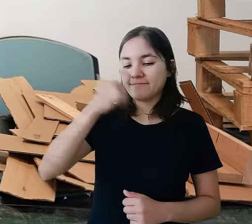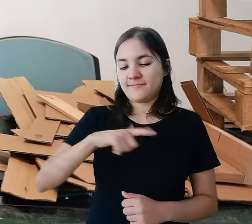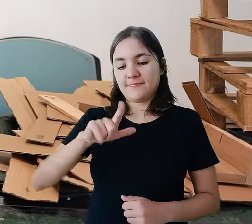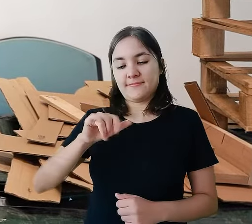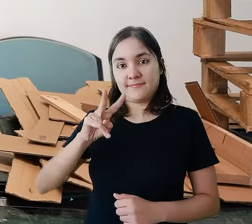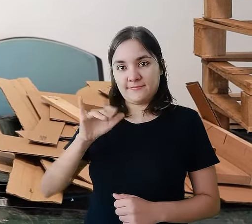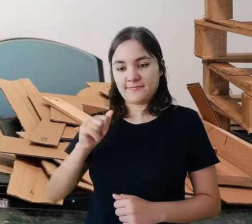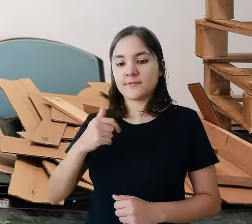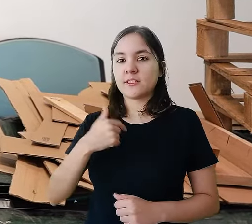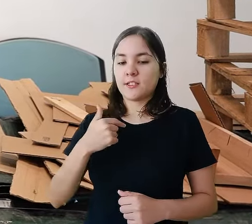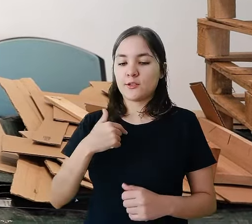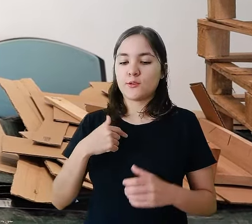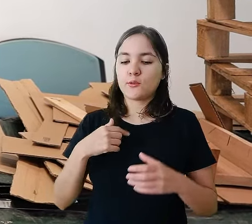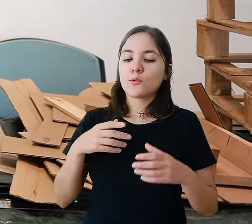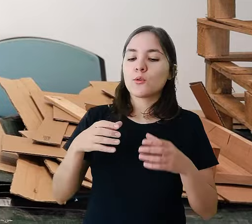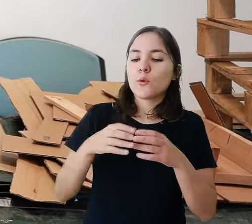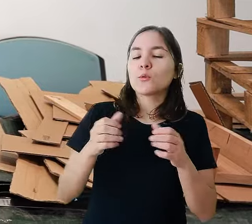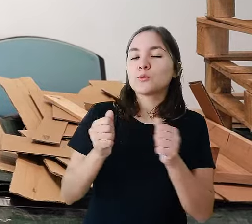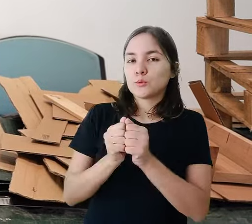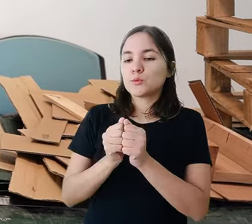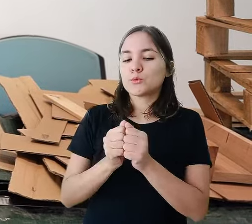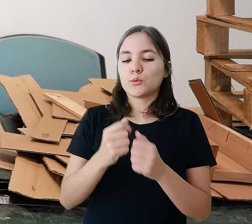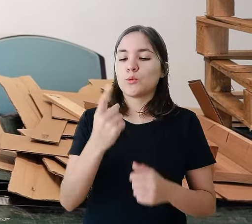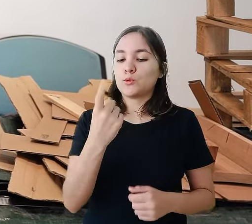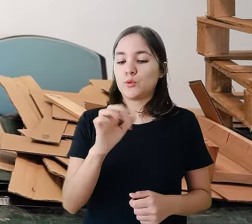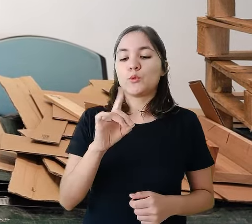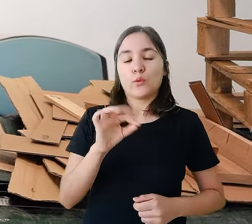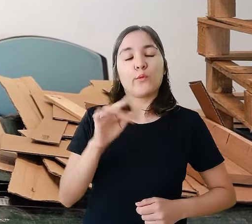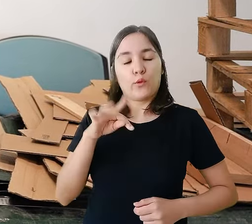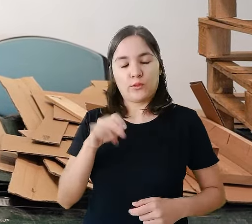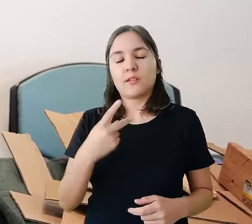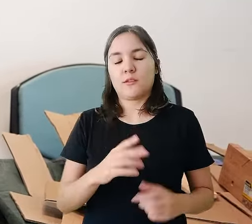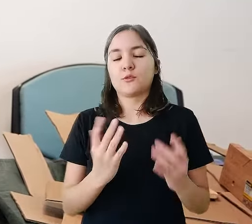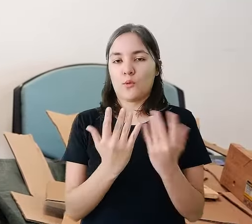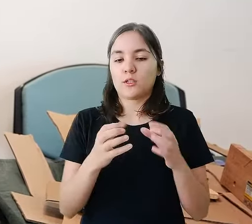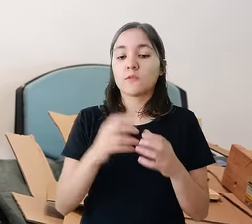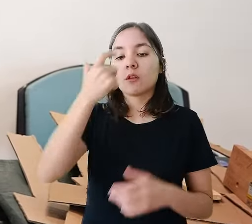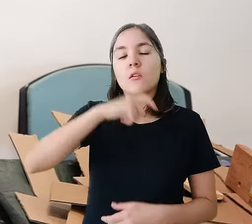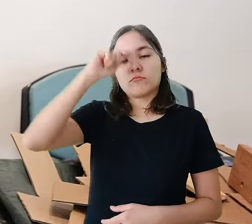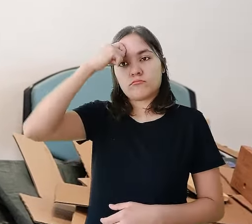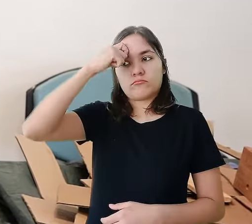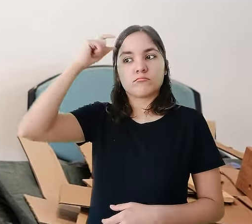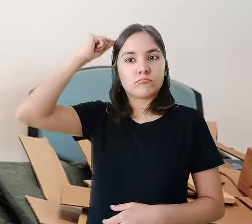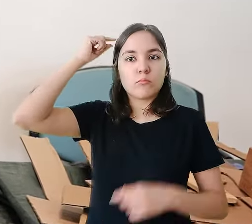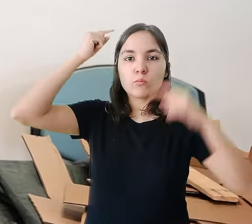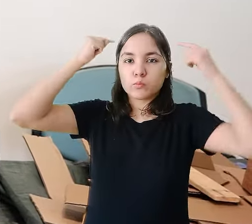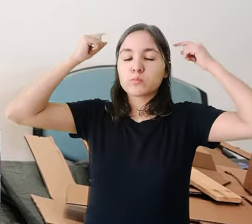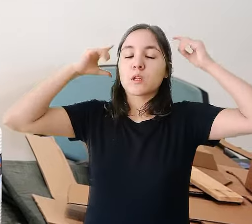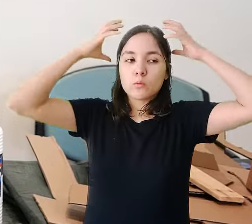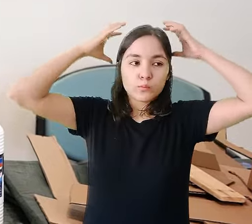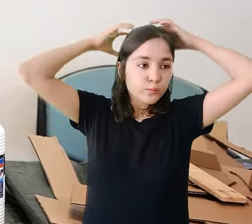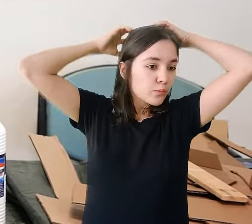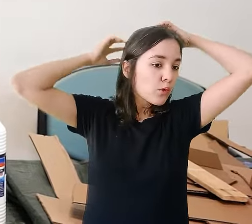Olá, me chamo Lívia, faço parte da arte, da cultura do 18 do Fronte. Sou negra, de cabelo